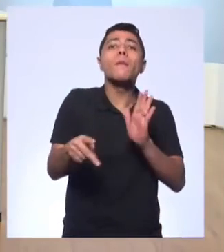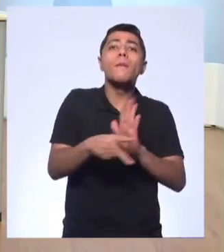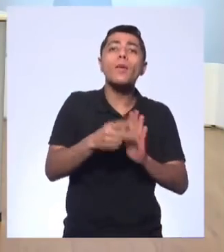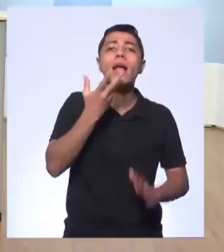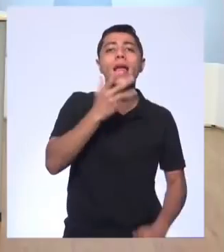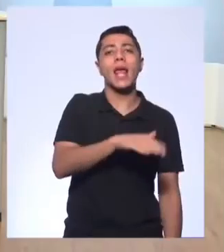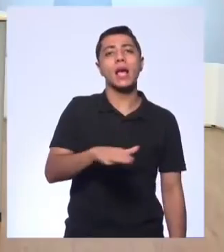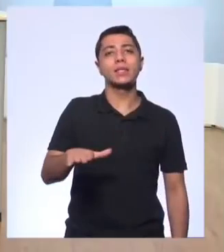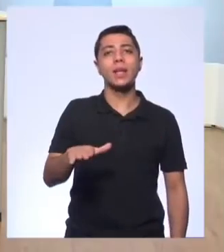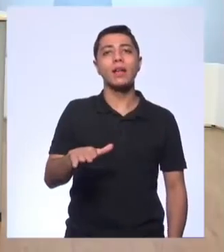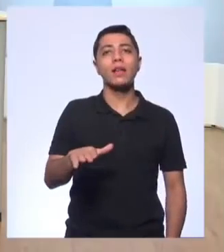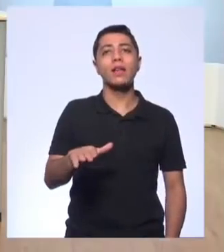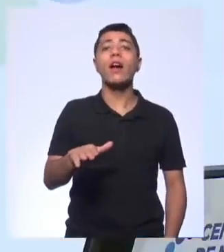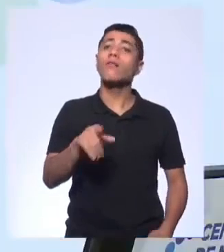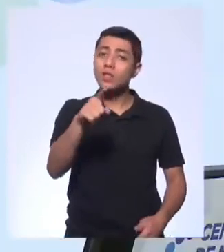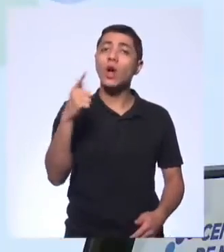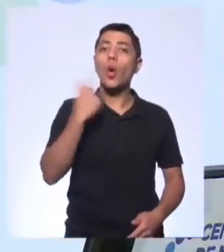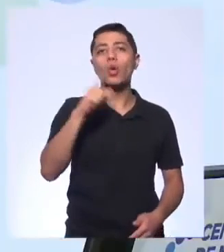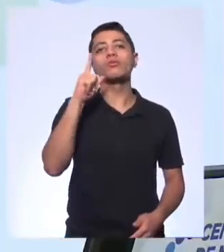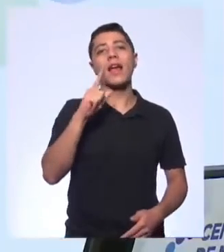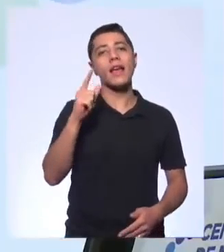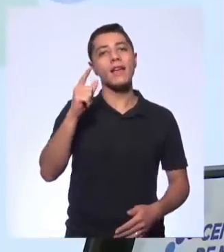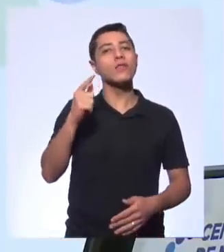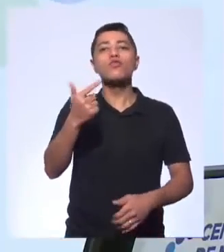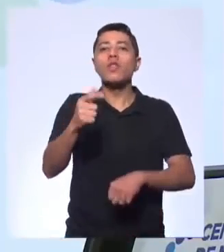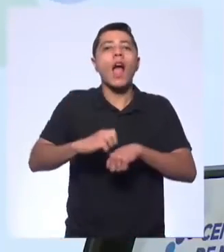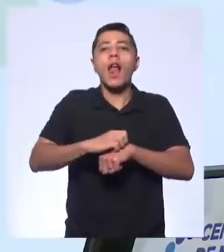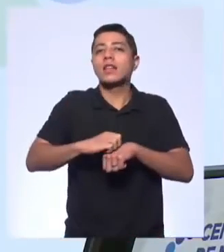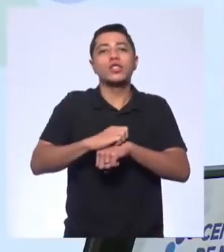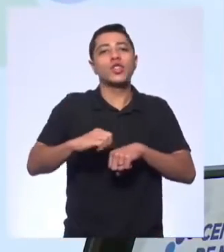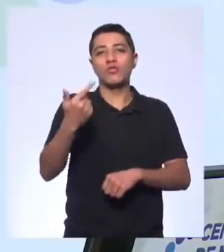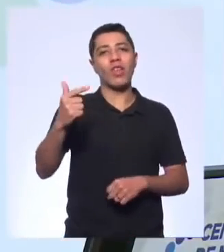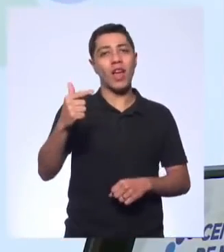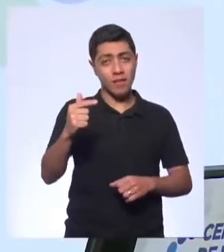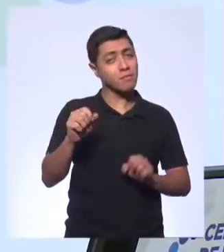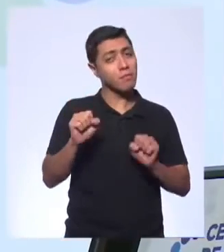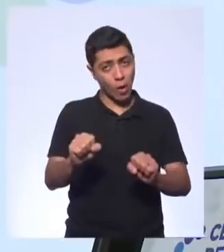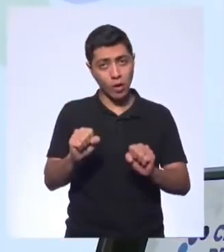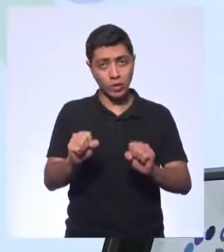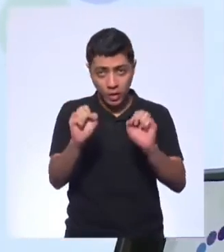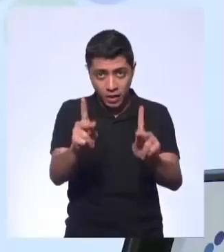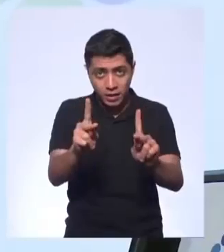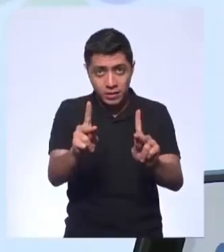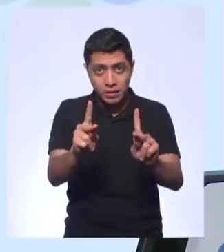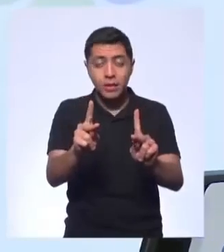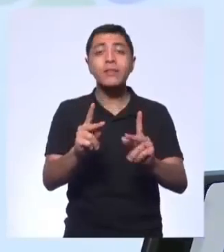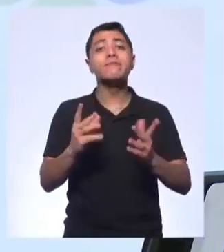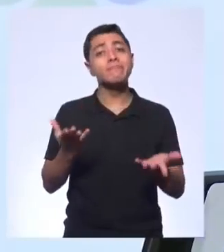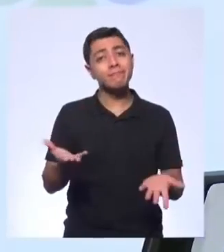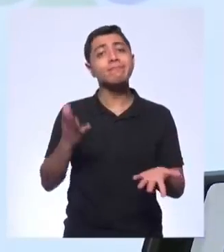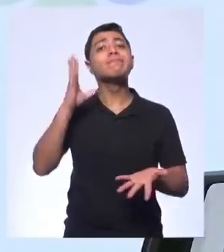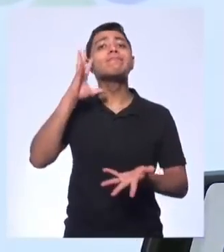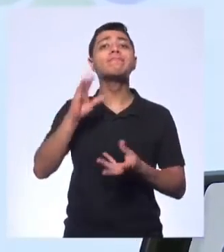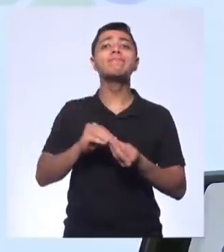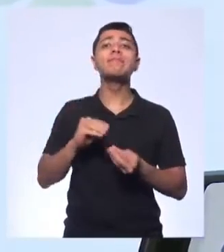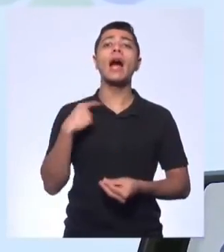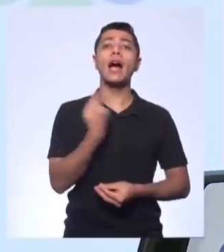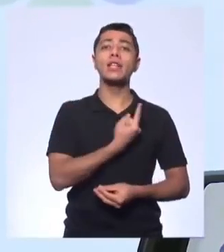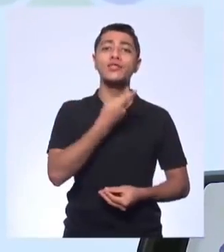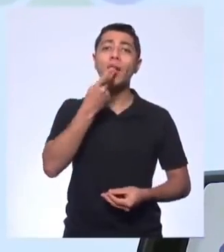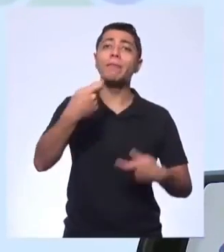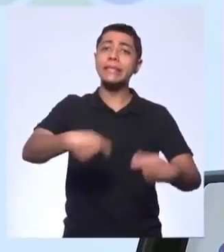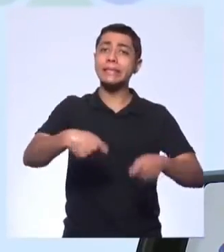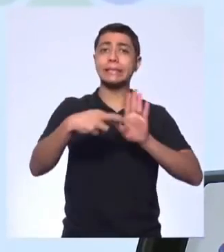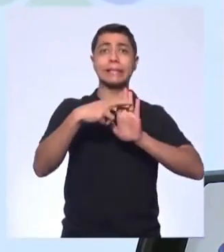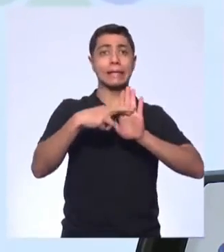Então, você vai conseguir higienizar normalmente. Tá? Então, quando a gente fala, né, todas essas questões da gente utilizar máscara,